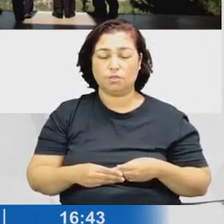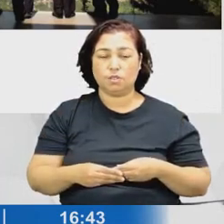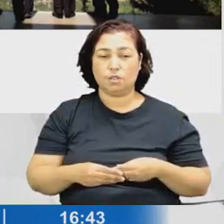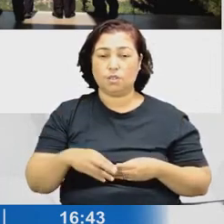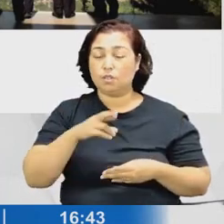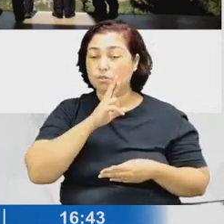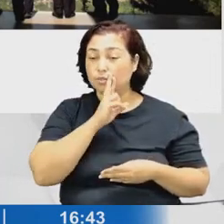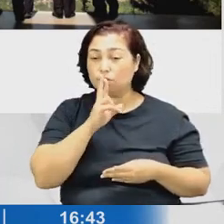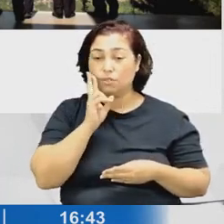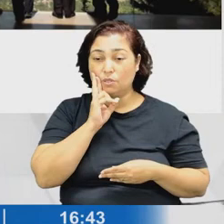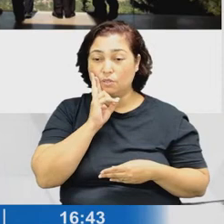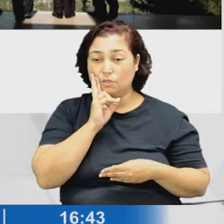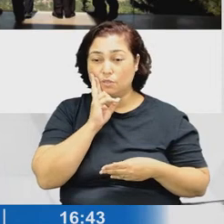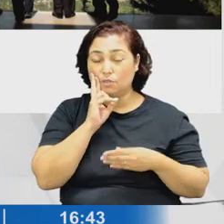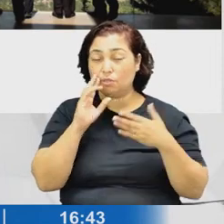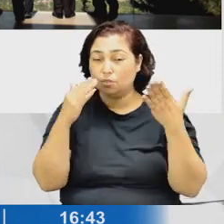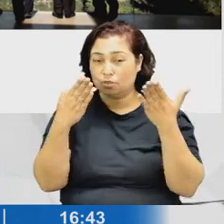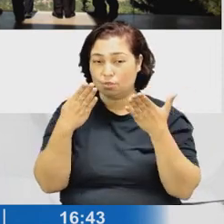restaurante